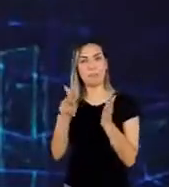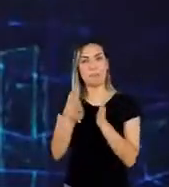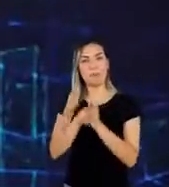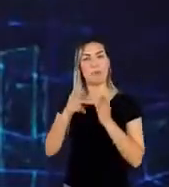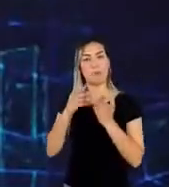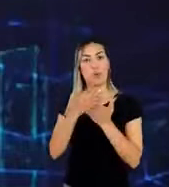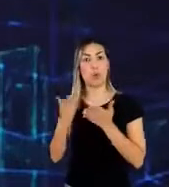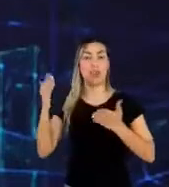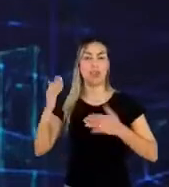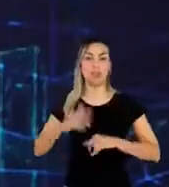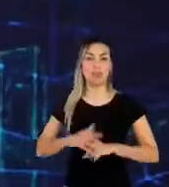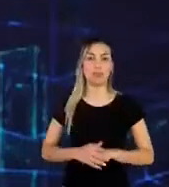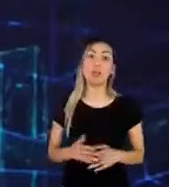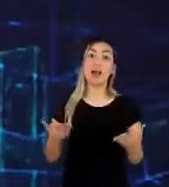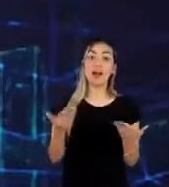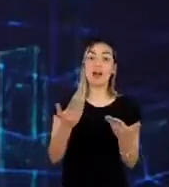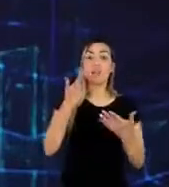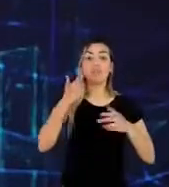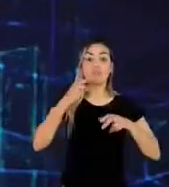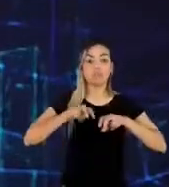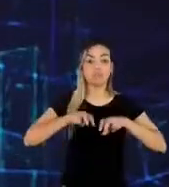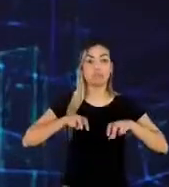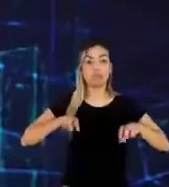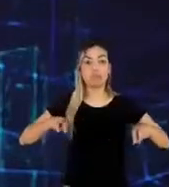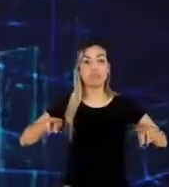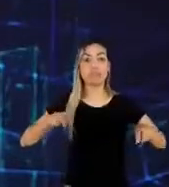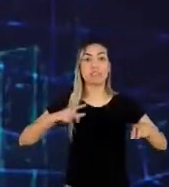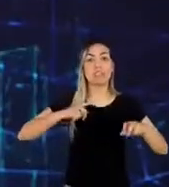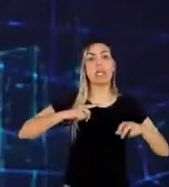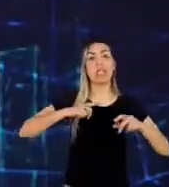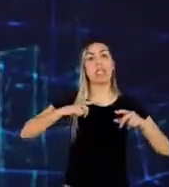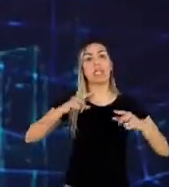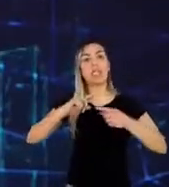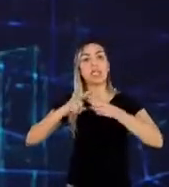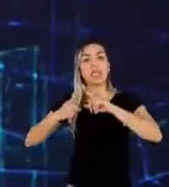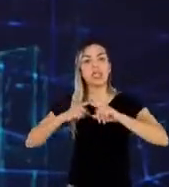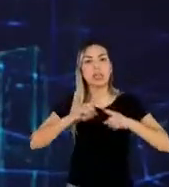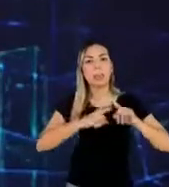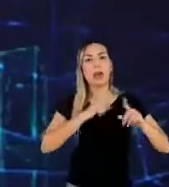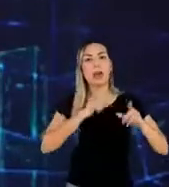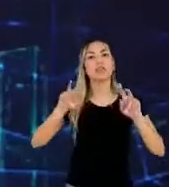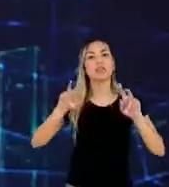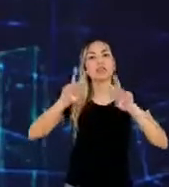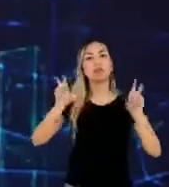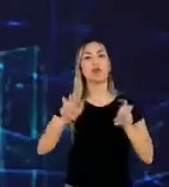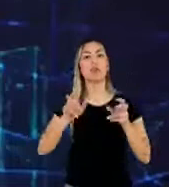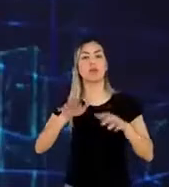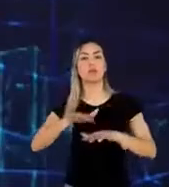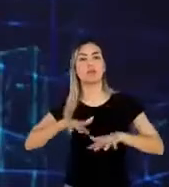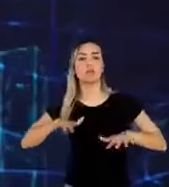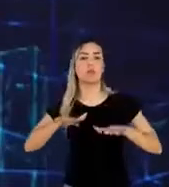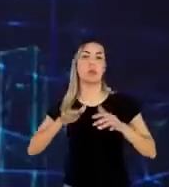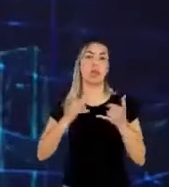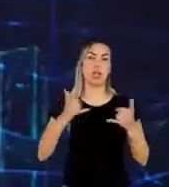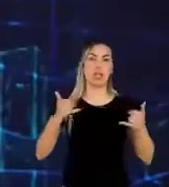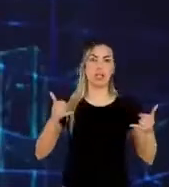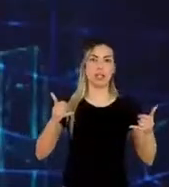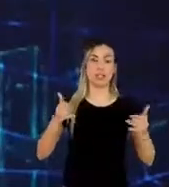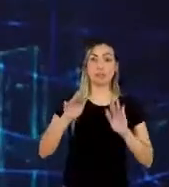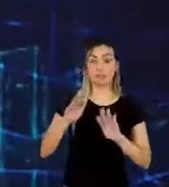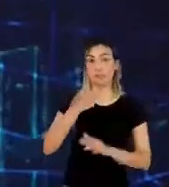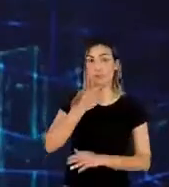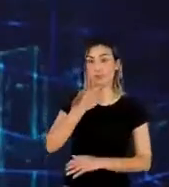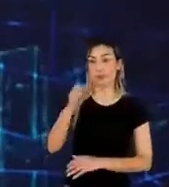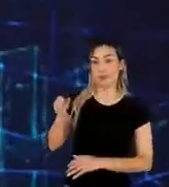Chegou a hora da mesa de debate com a visão institucional do setor elétrico. Antes de chamar o moderador da mesa, quero lembrar